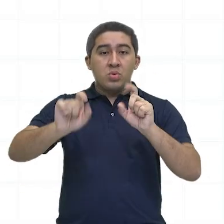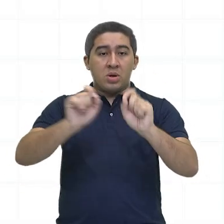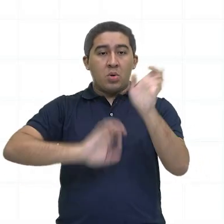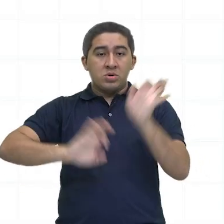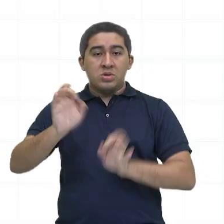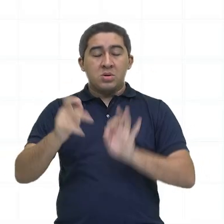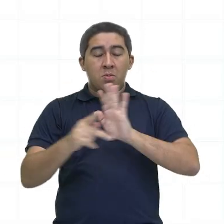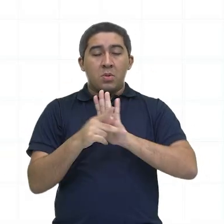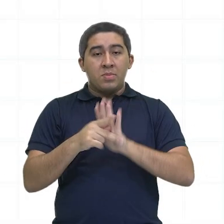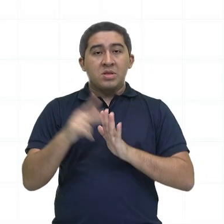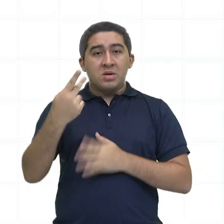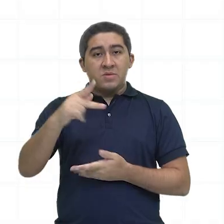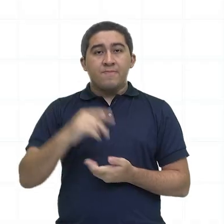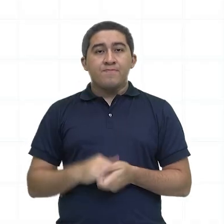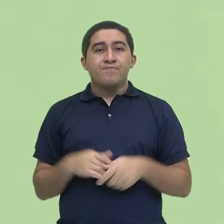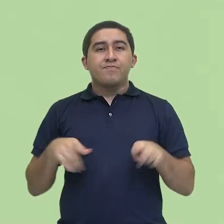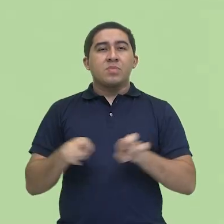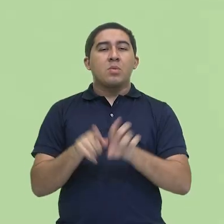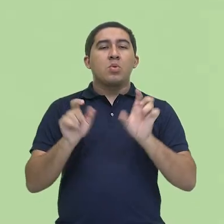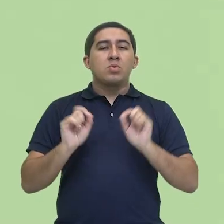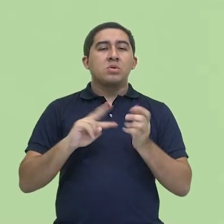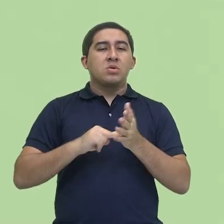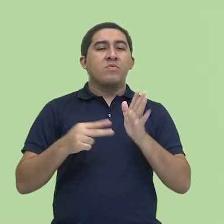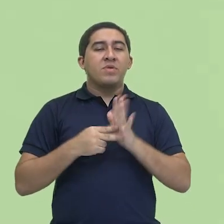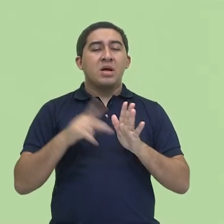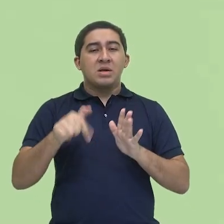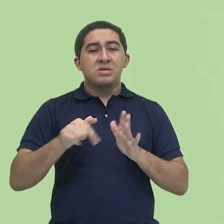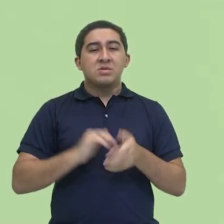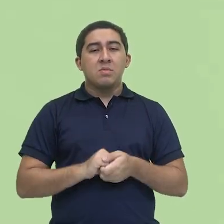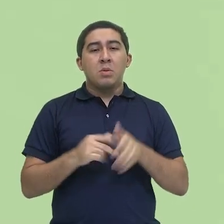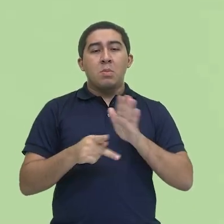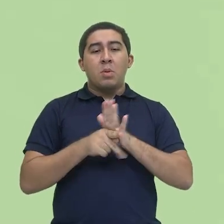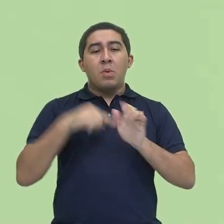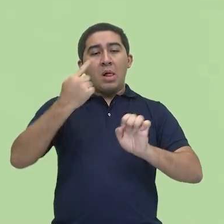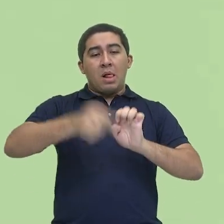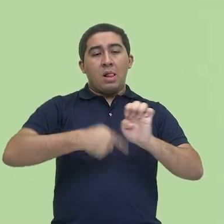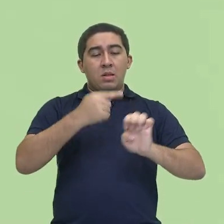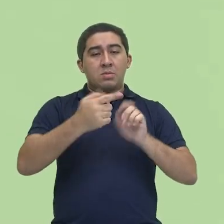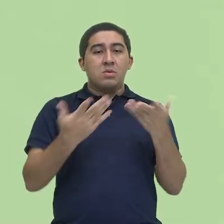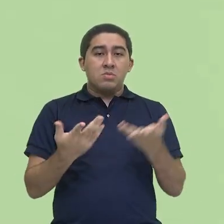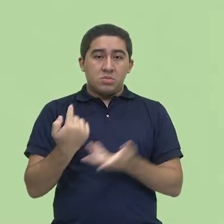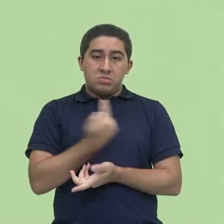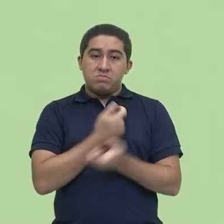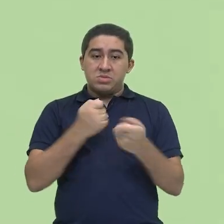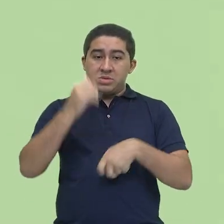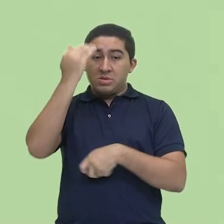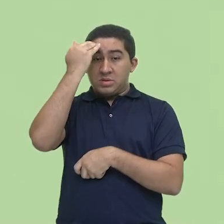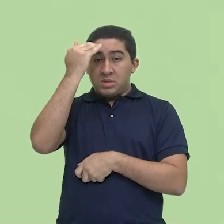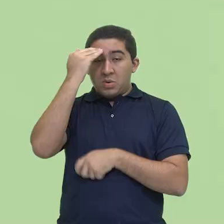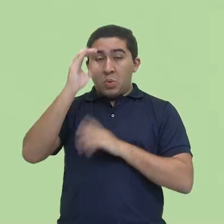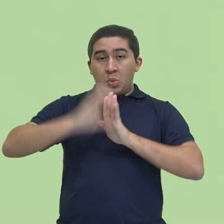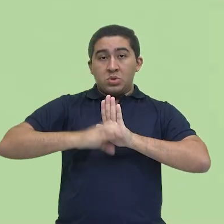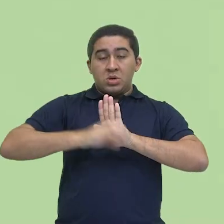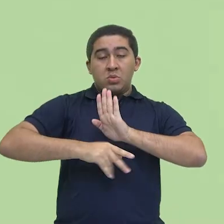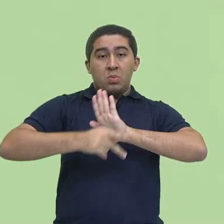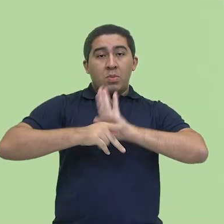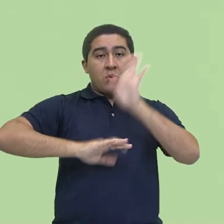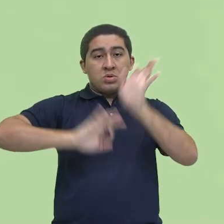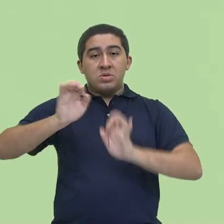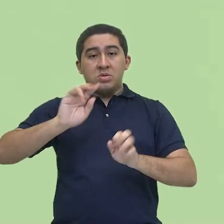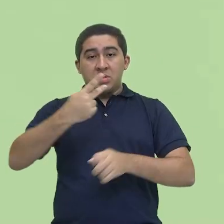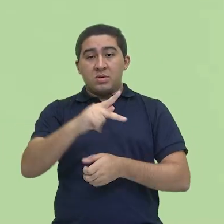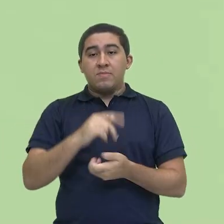distribuição eletrônica. E o que é a distribuição eletrônica, né? Então, a gente precisa entender o conceito da